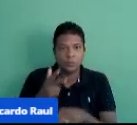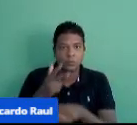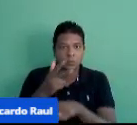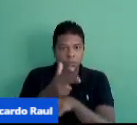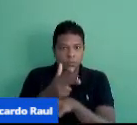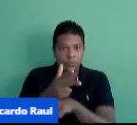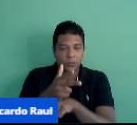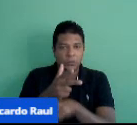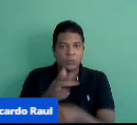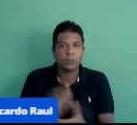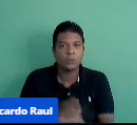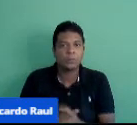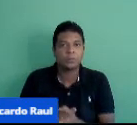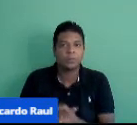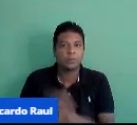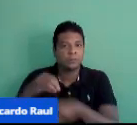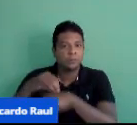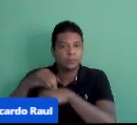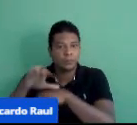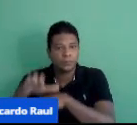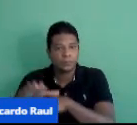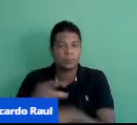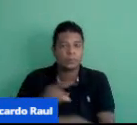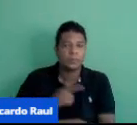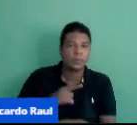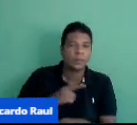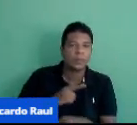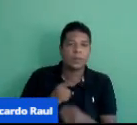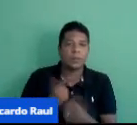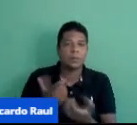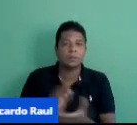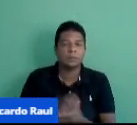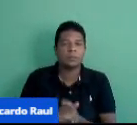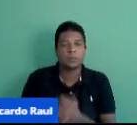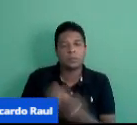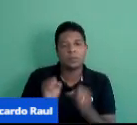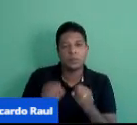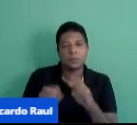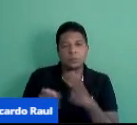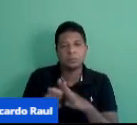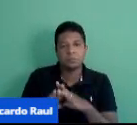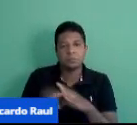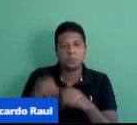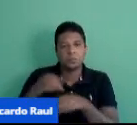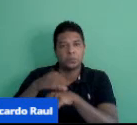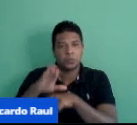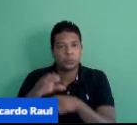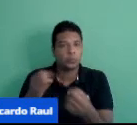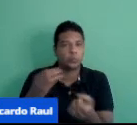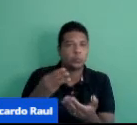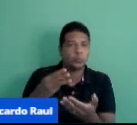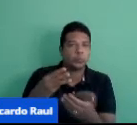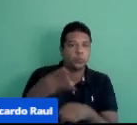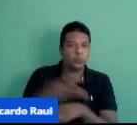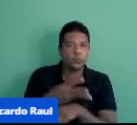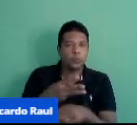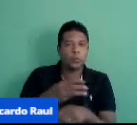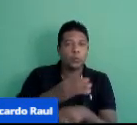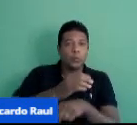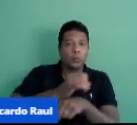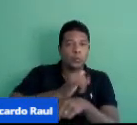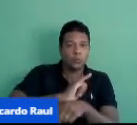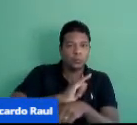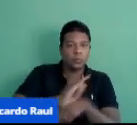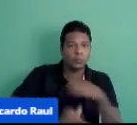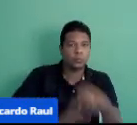Ou, quem não tem condição de estar preparando conteúdo, né, poderia muito bem ter postado um vídeo no YouTube. Tem vários vídeos muito interessantes